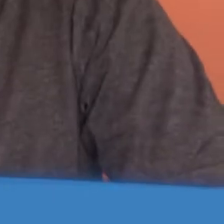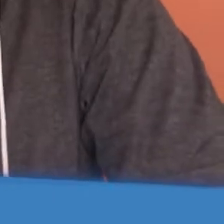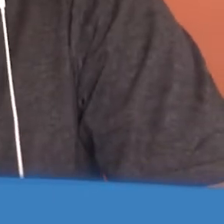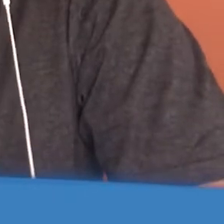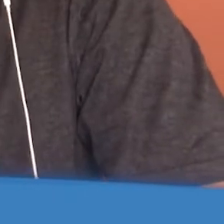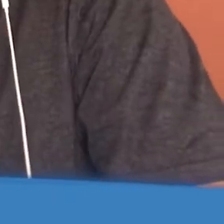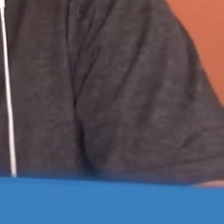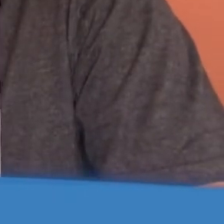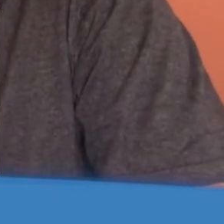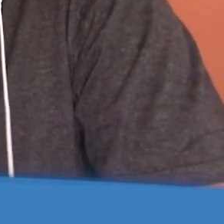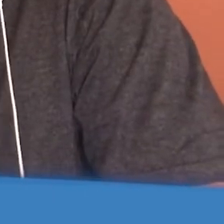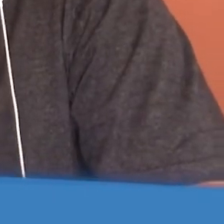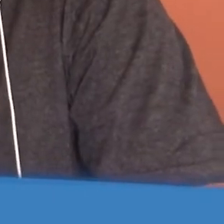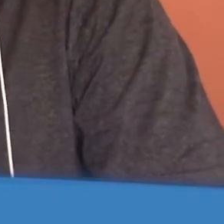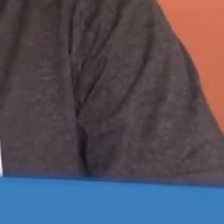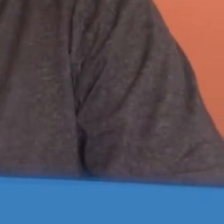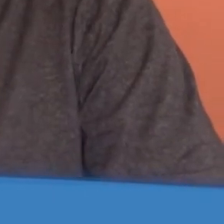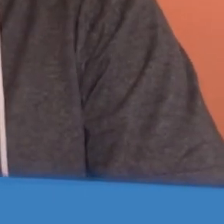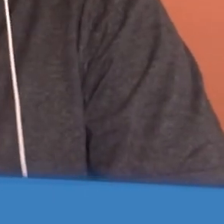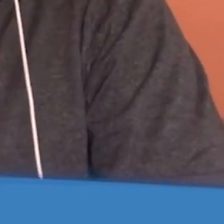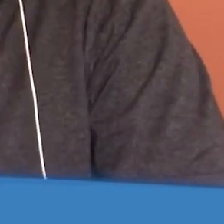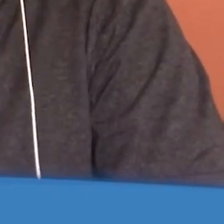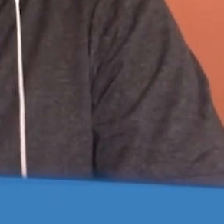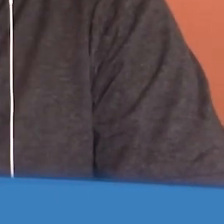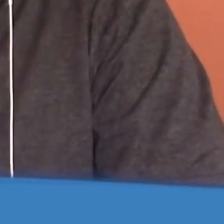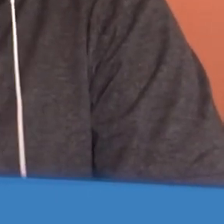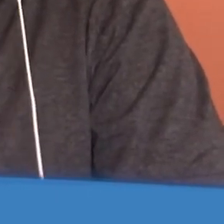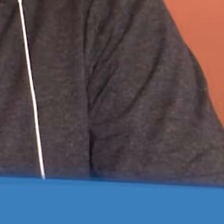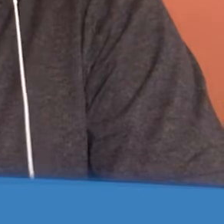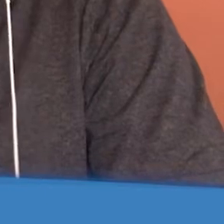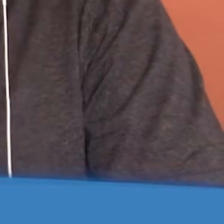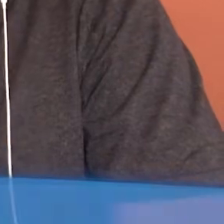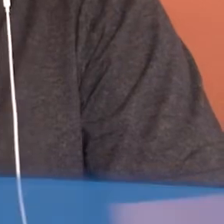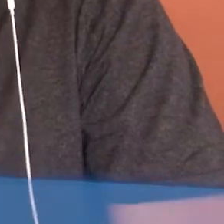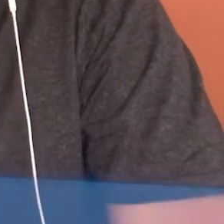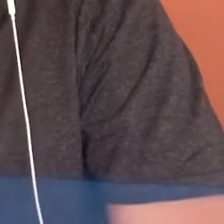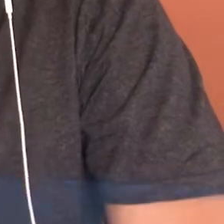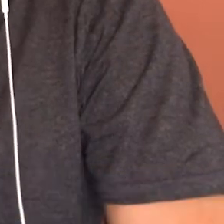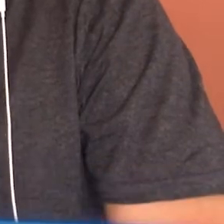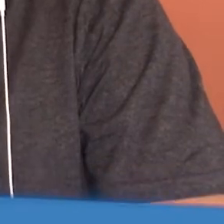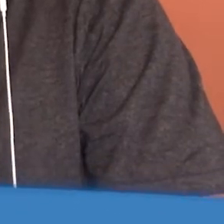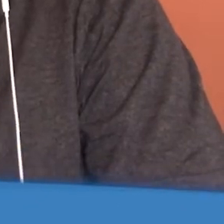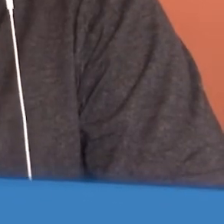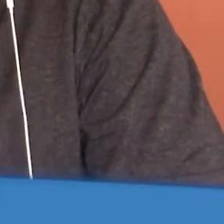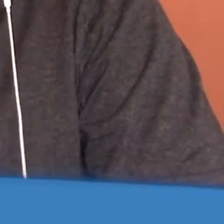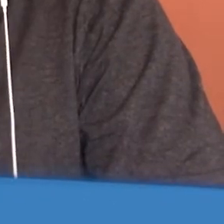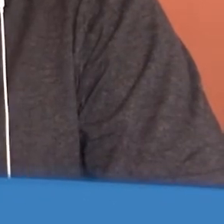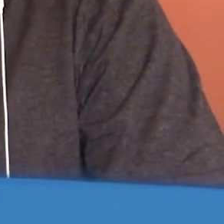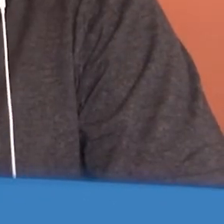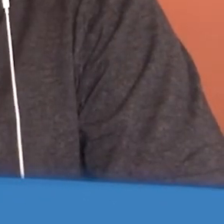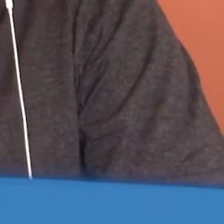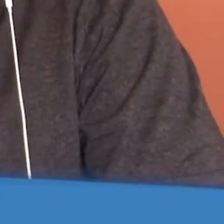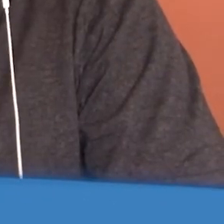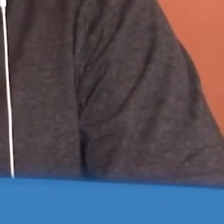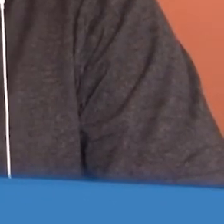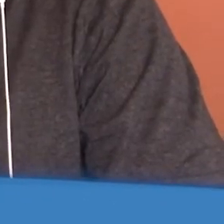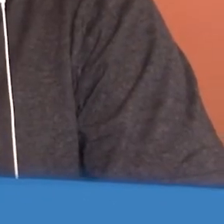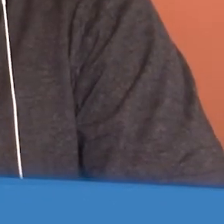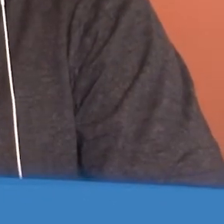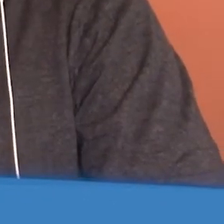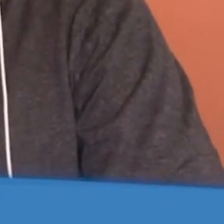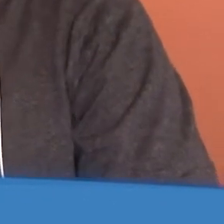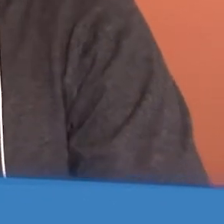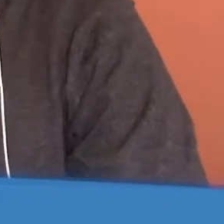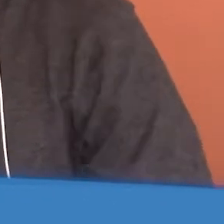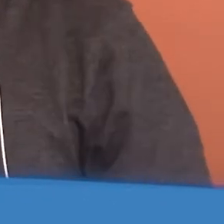Estamos de volta com Cultura e Sinóis no Batente aqui na TVC e completando 30 anos, o grupo Expressões Humanas